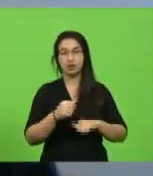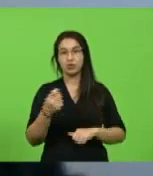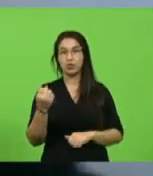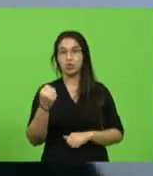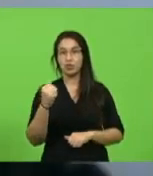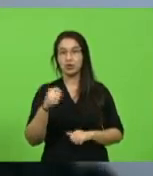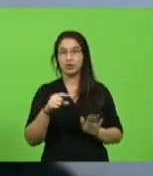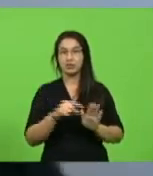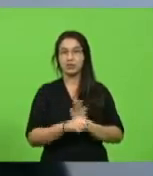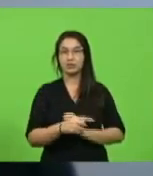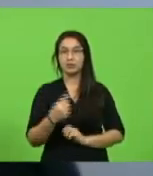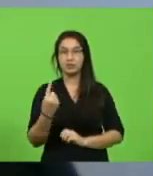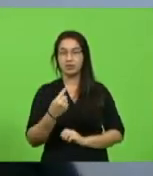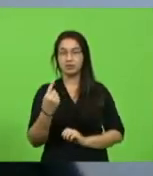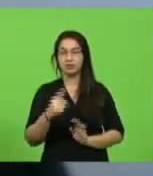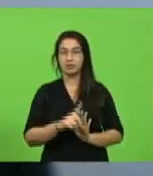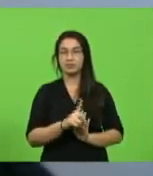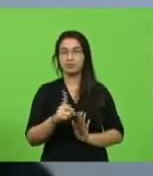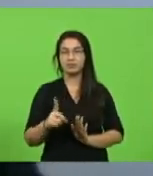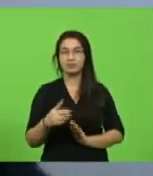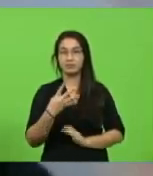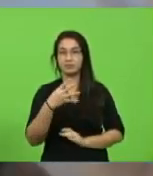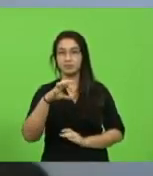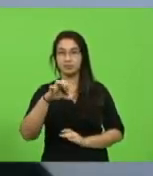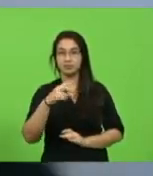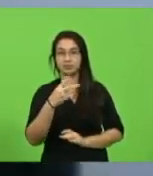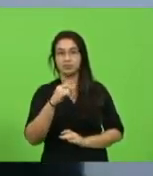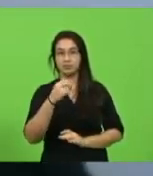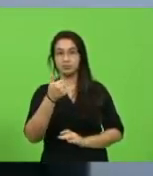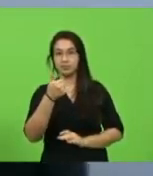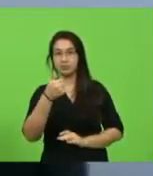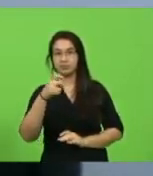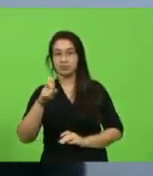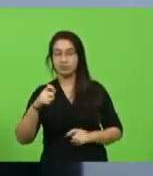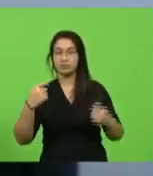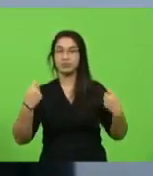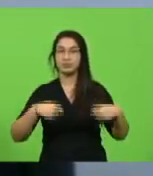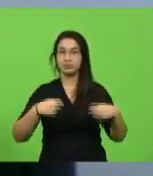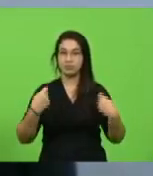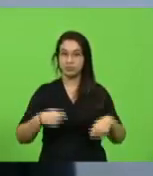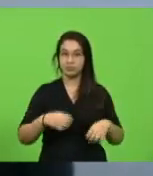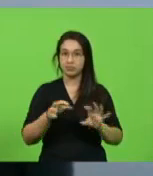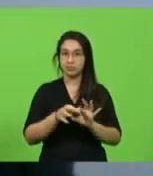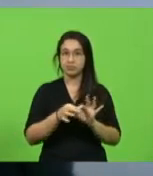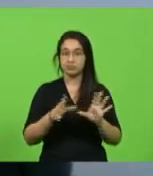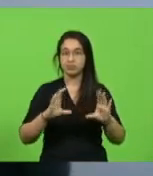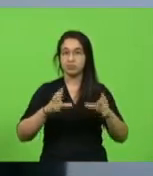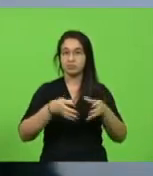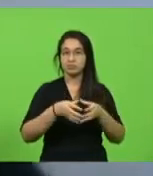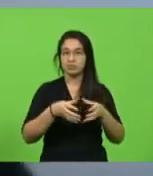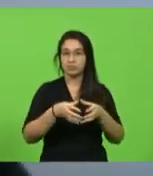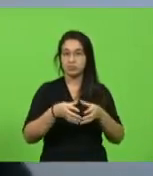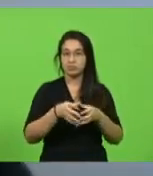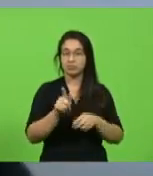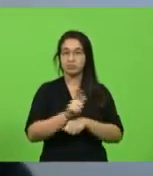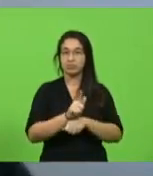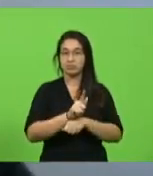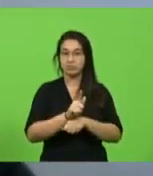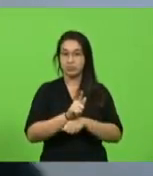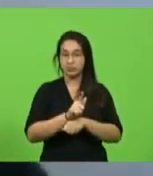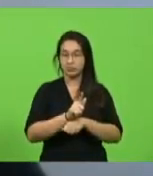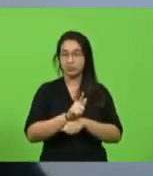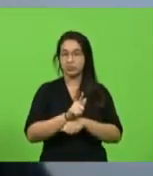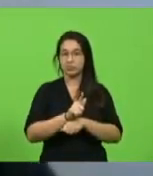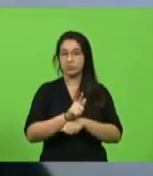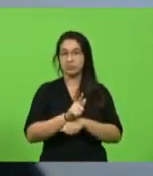do Decreto 49 de 2015, de autorização do grupo gestor do governo, órgão de